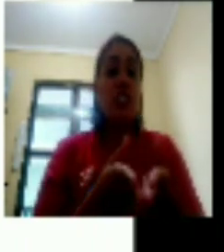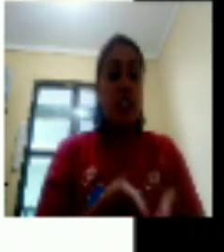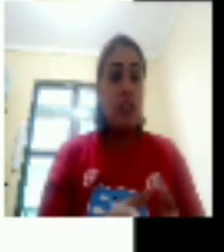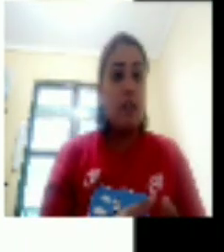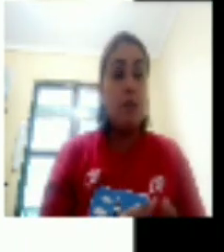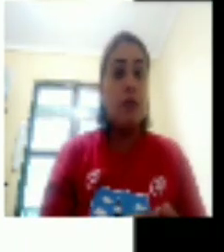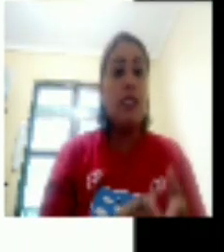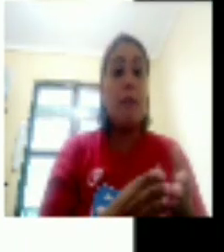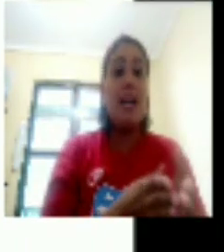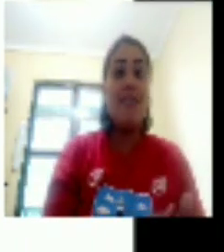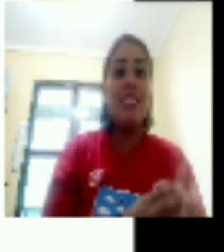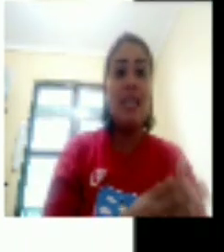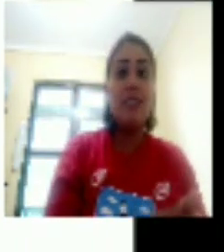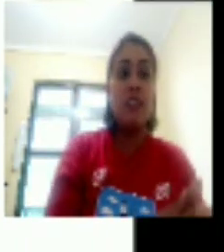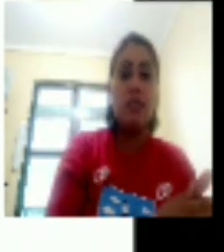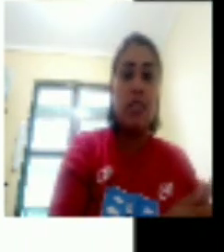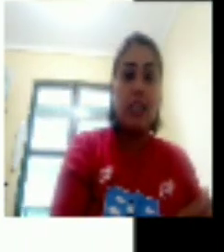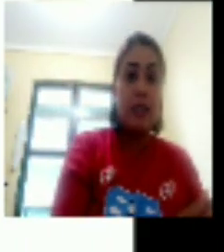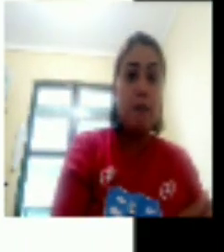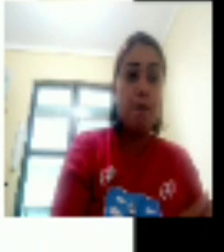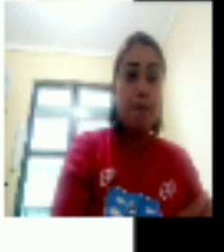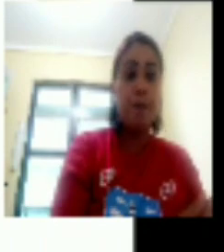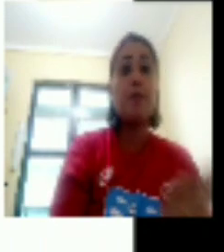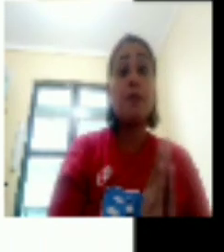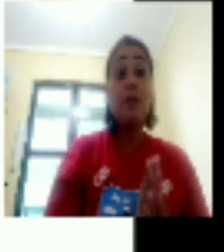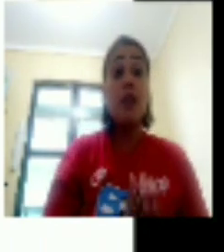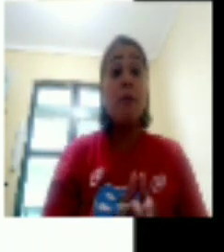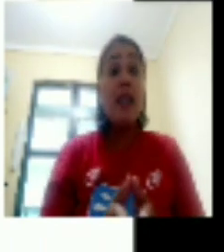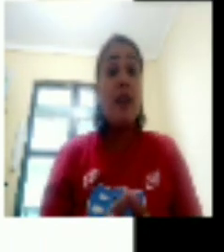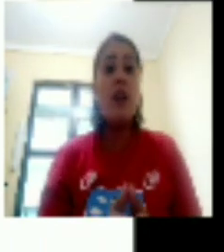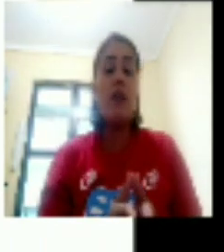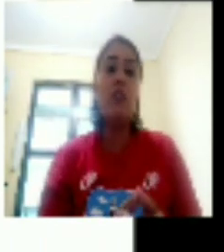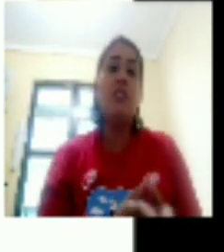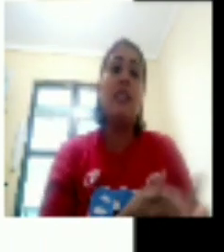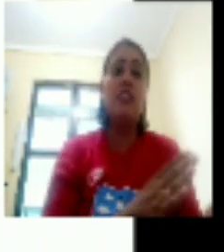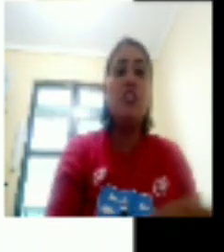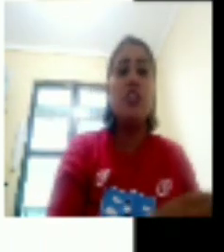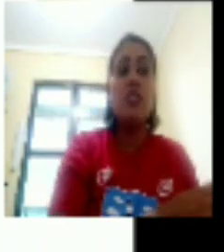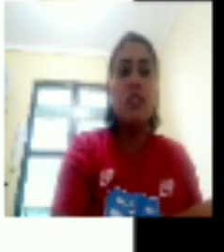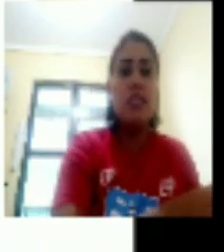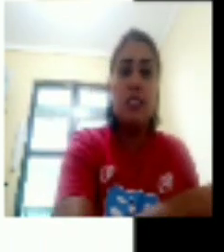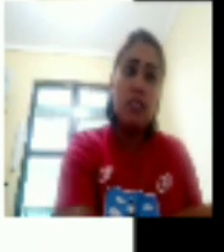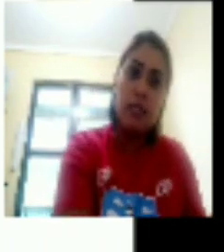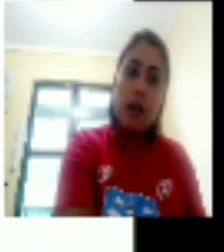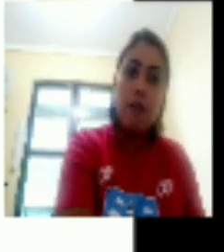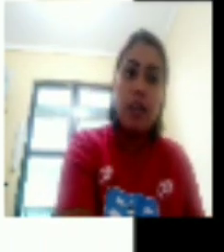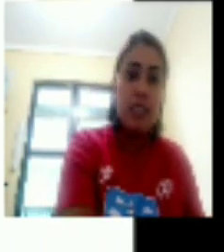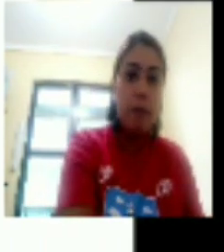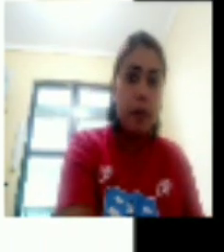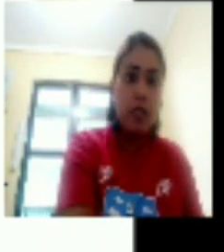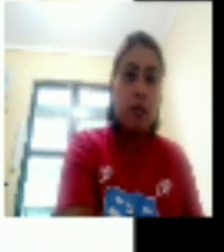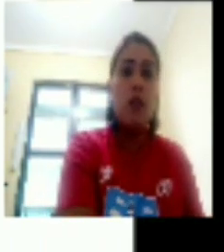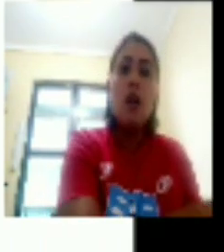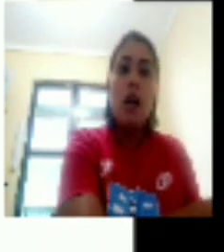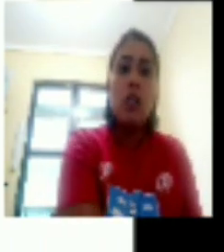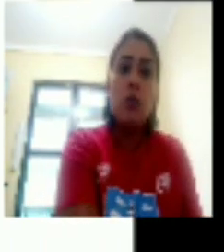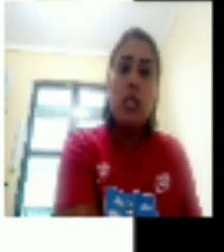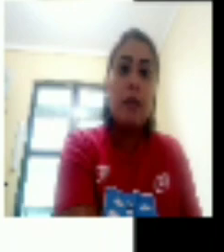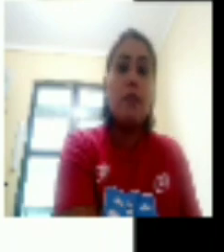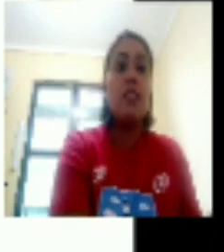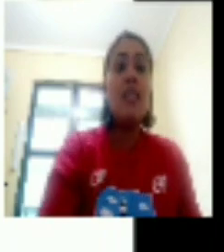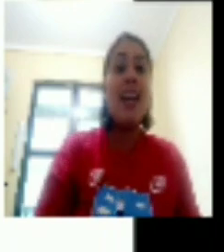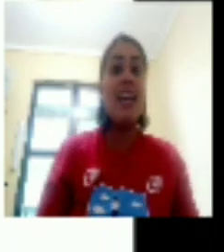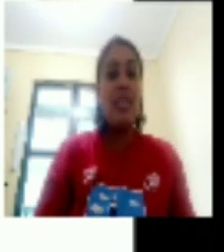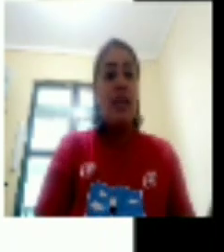Quanto mais gente trabalhava de carteira assinada, maior era a quantidade de gente que se associava a esse plano, a